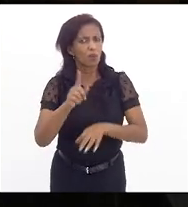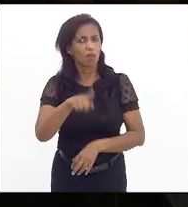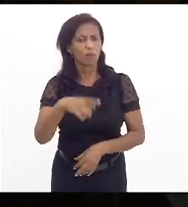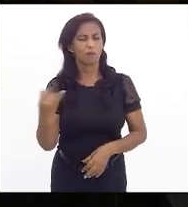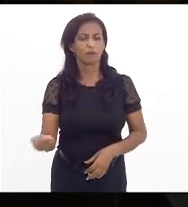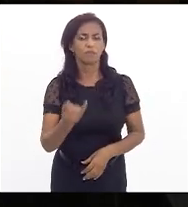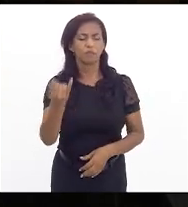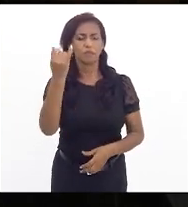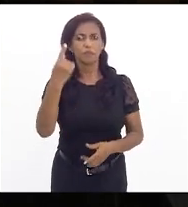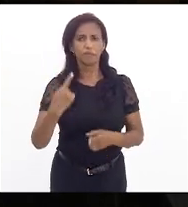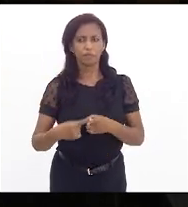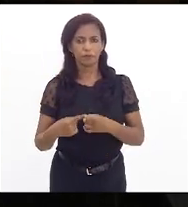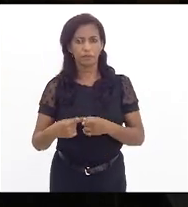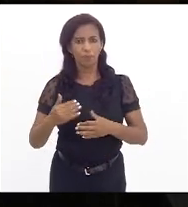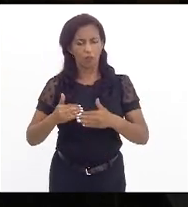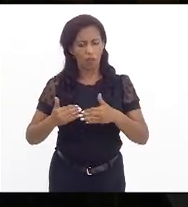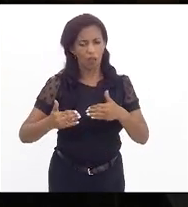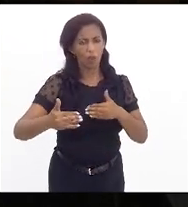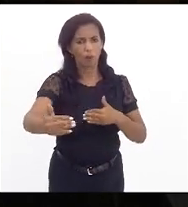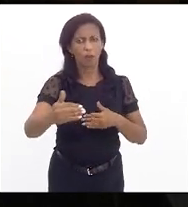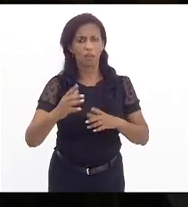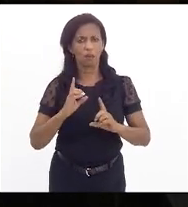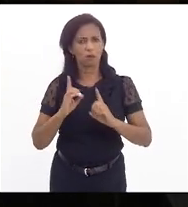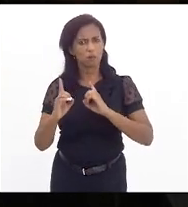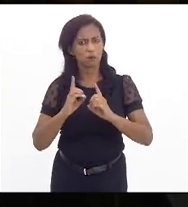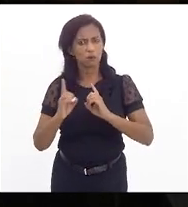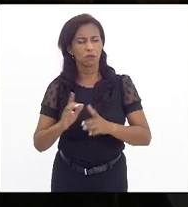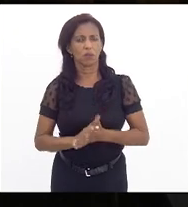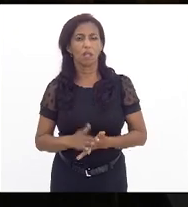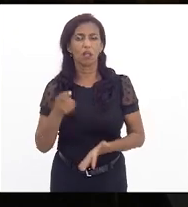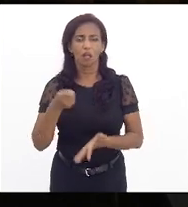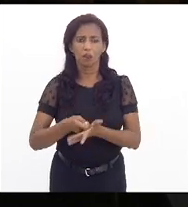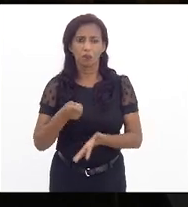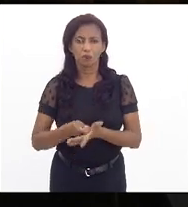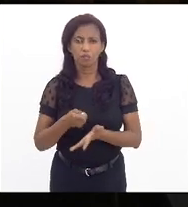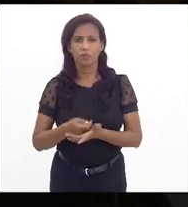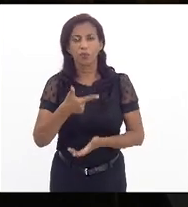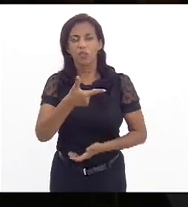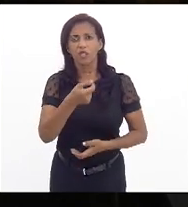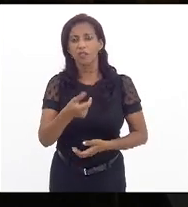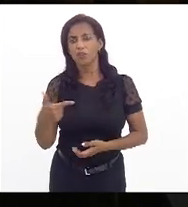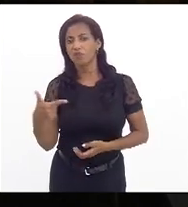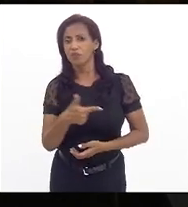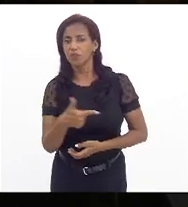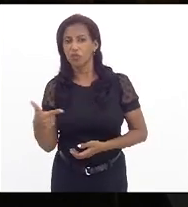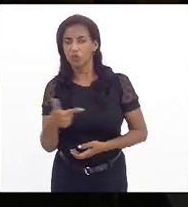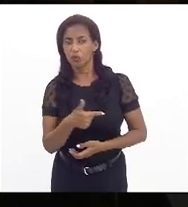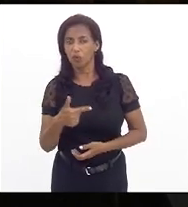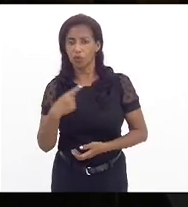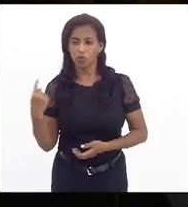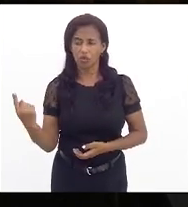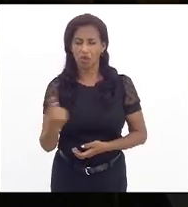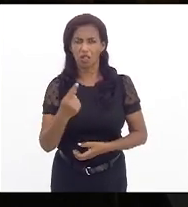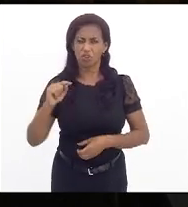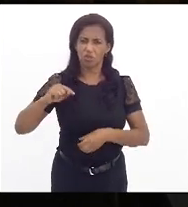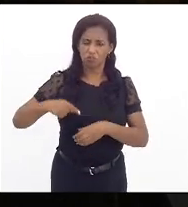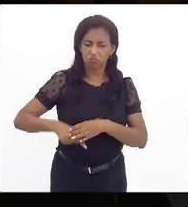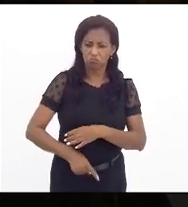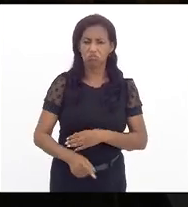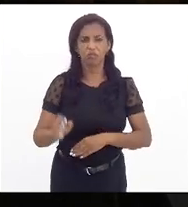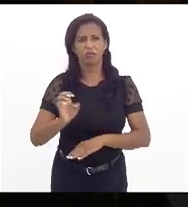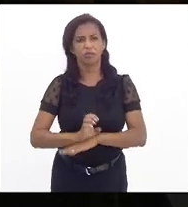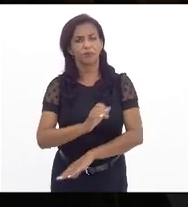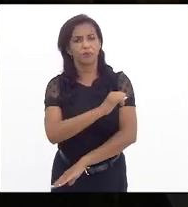importante porque prorroga o debate, garantindo que em 2022 a gente aprofunde no Rio de